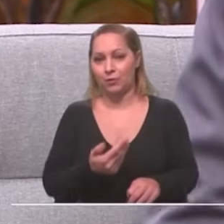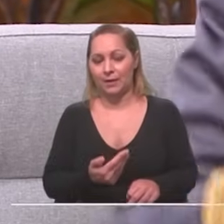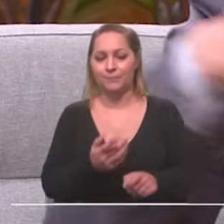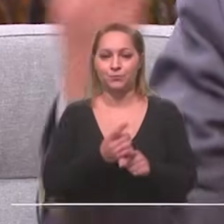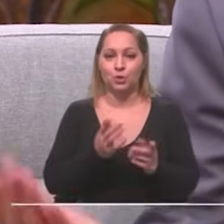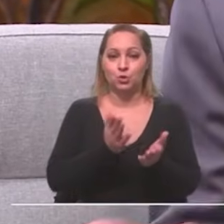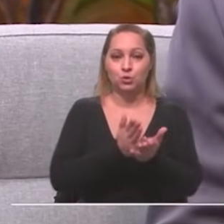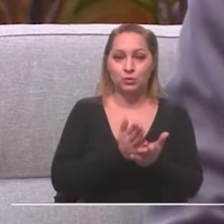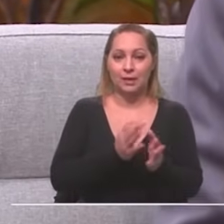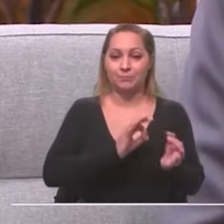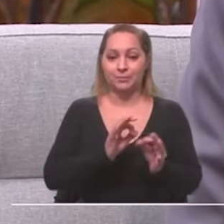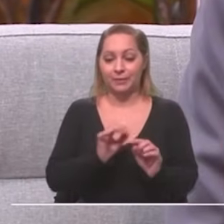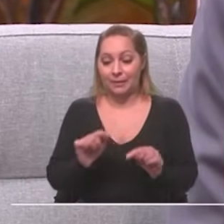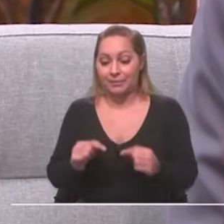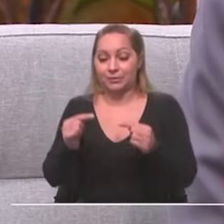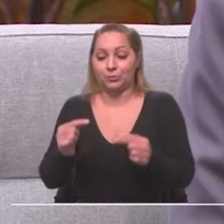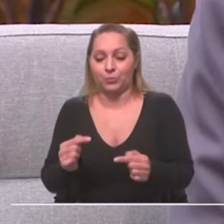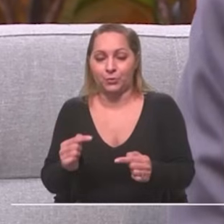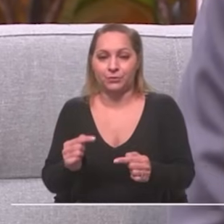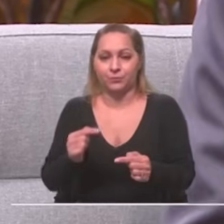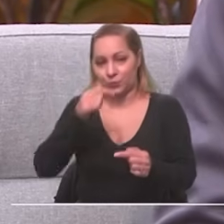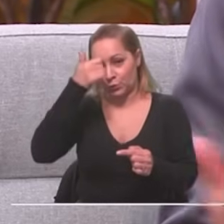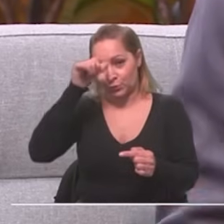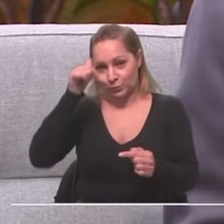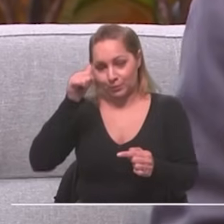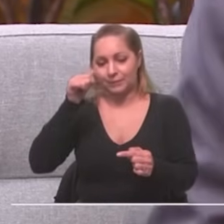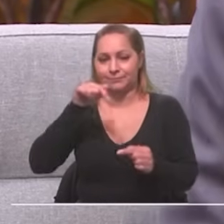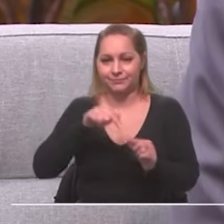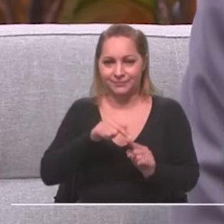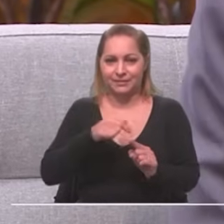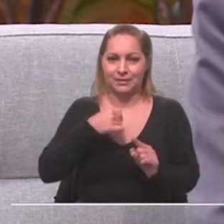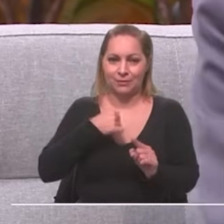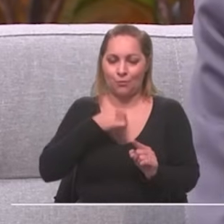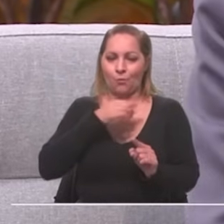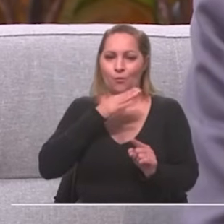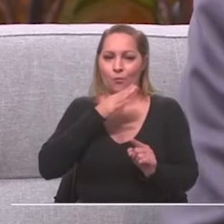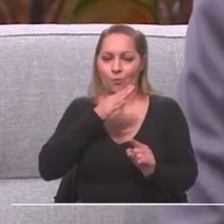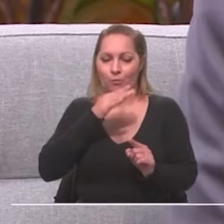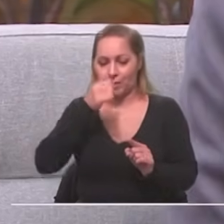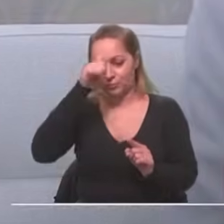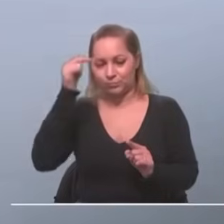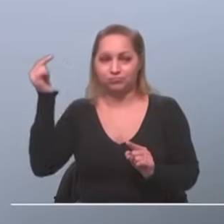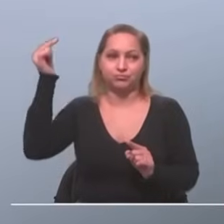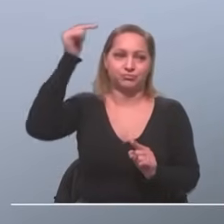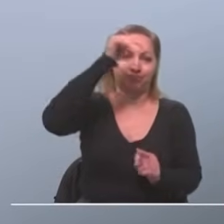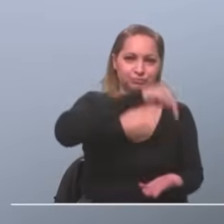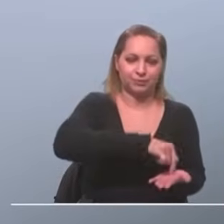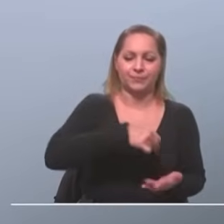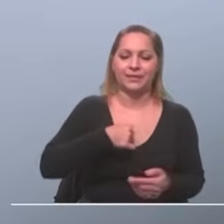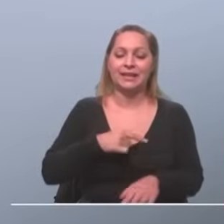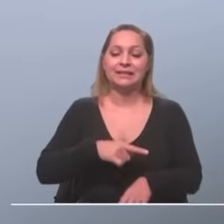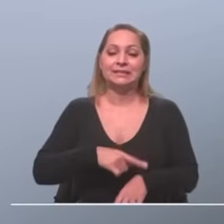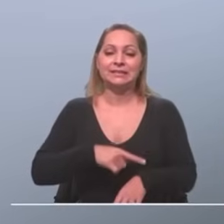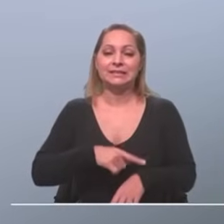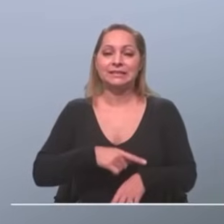estudar, preparar as coisas para depois, no domingo, apanharmos então, no meu caso, o comboio para regressar à Academia. Então também não temos muito tempo